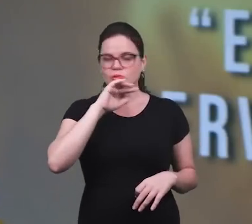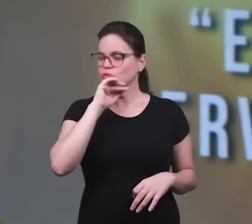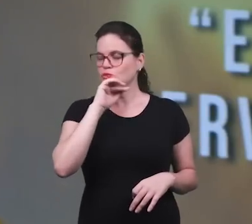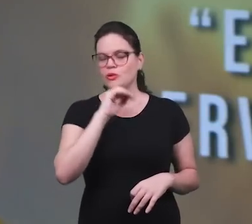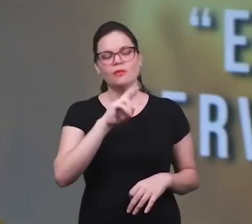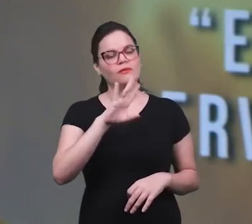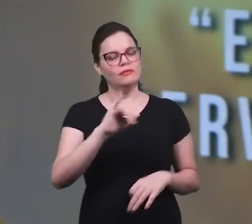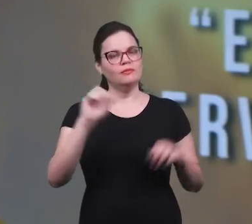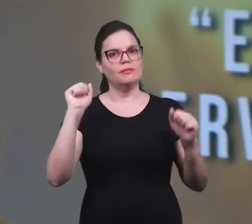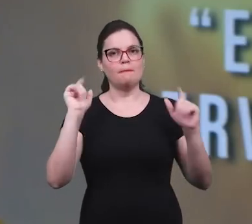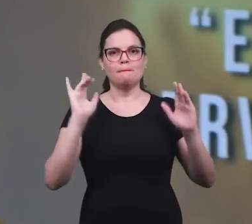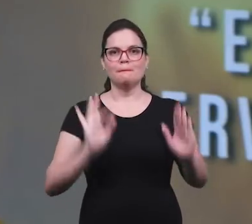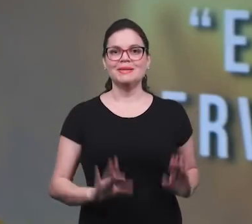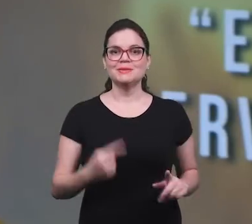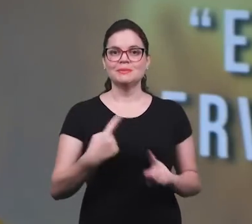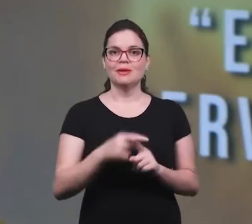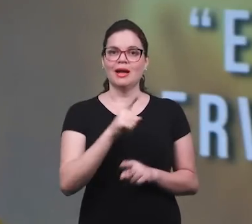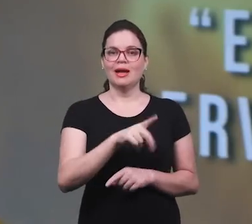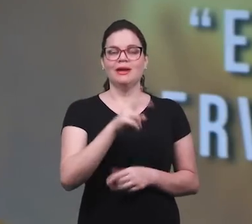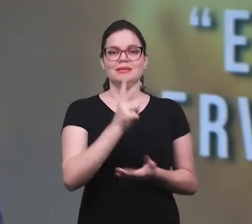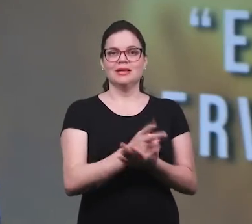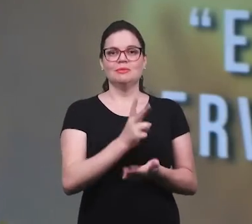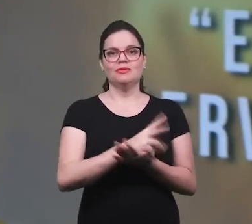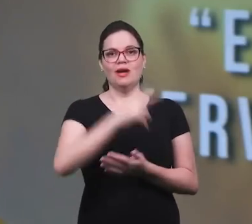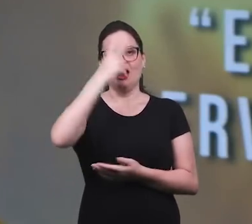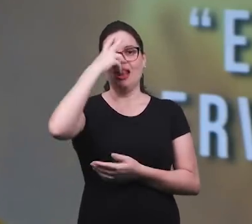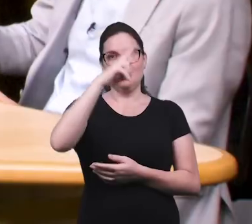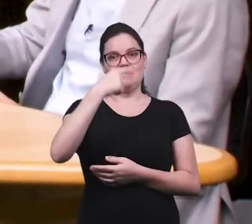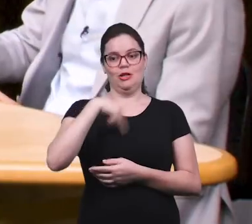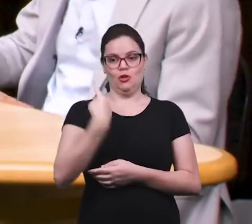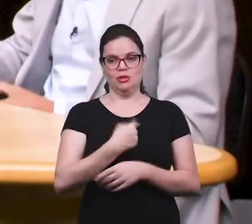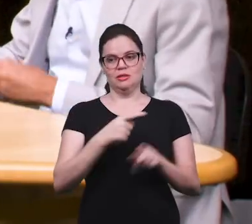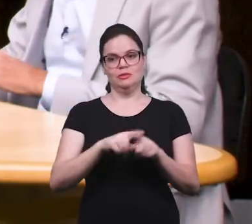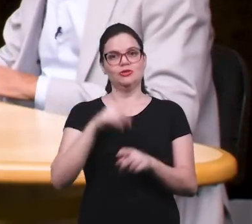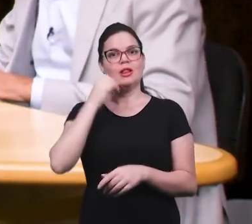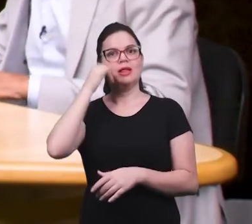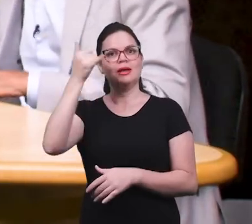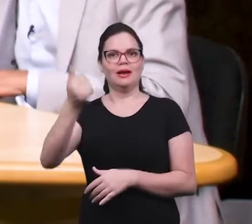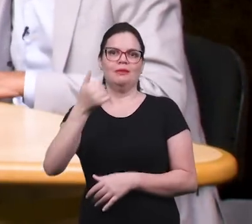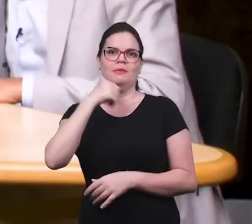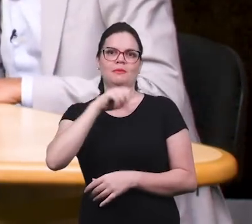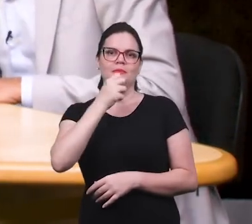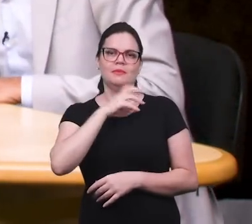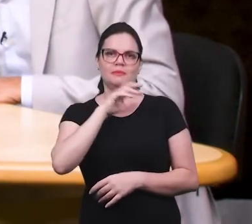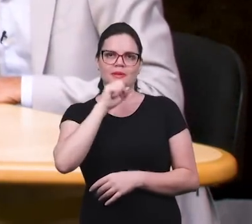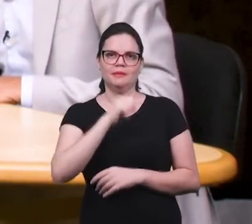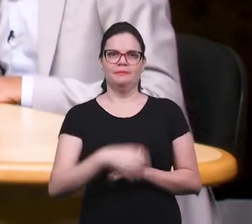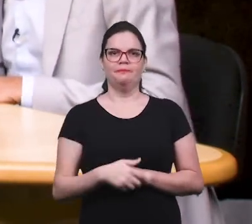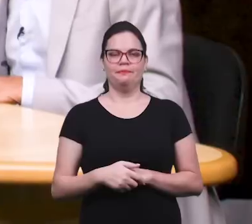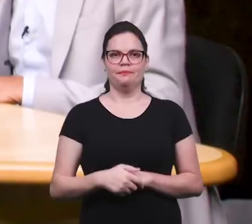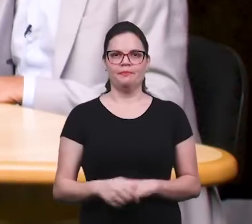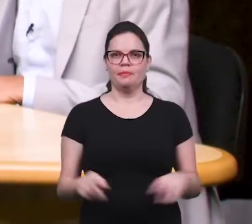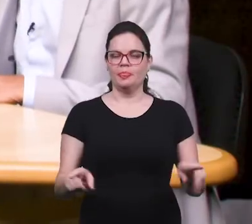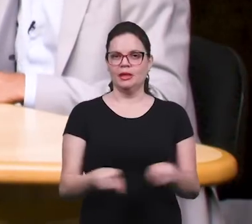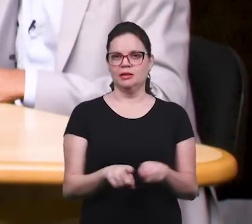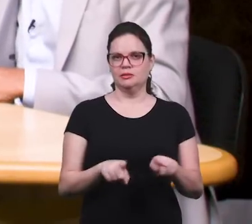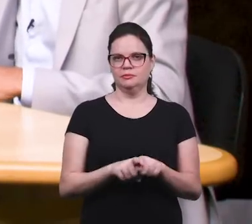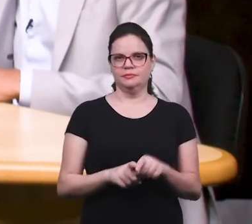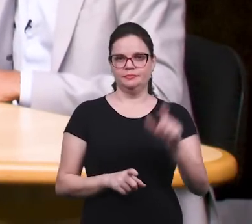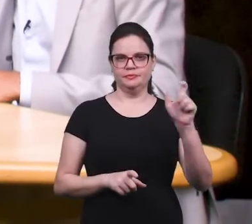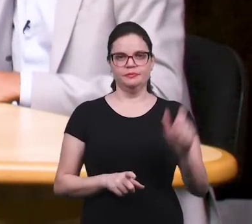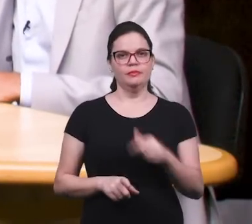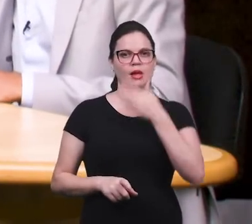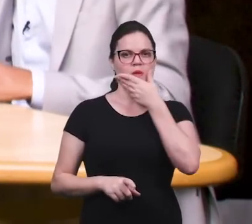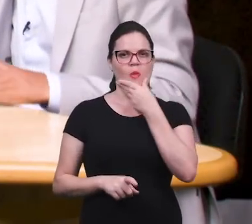nos lembrar constantemente dessa necessidade vai também. Ajudar, né? E o homem não usar de uma autoridade e